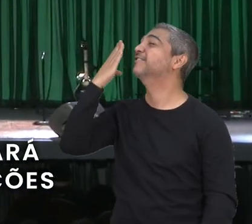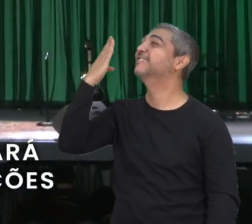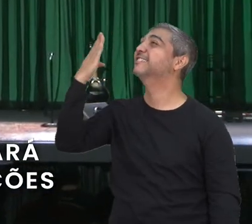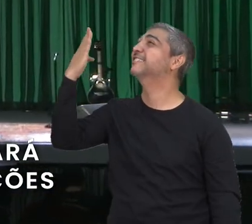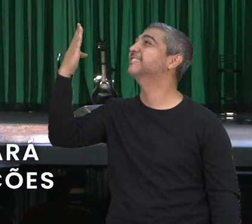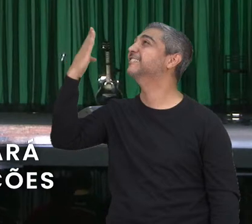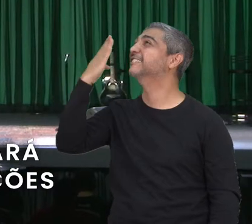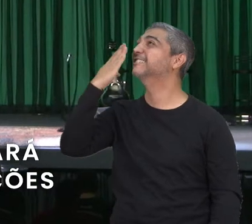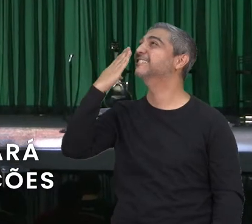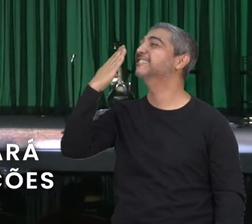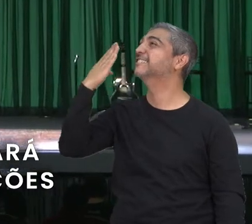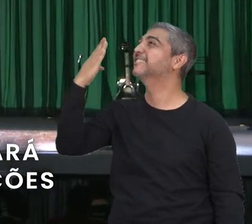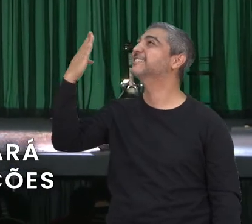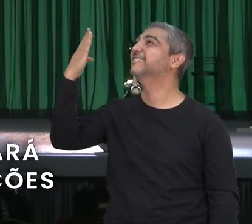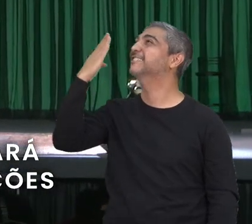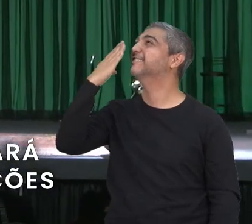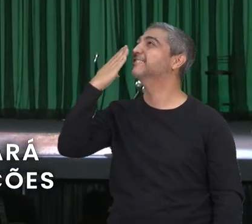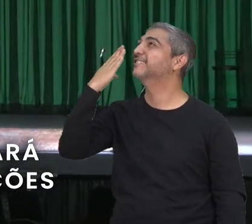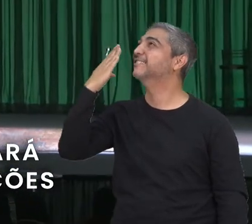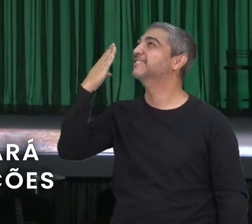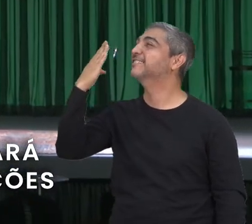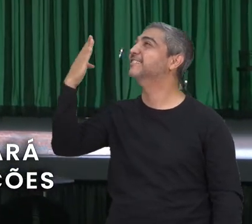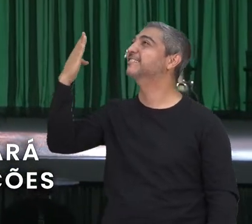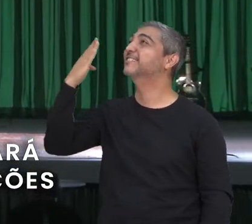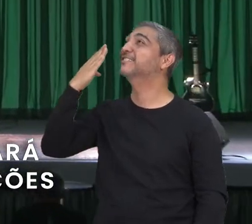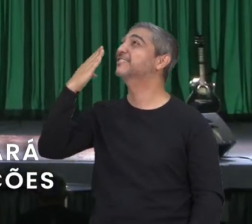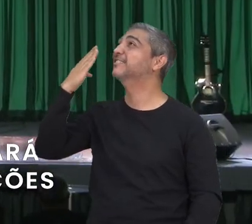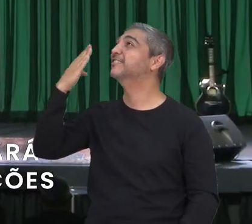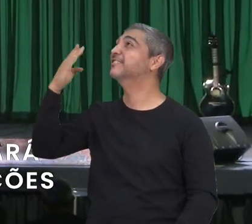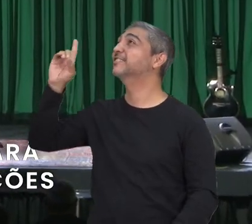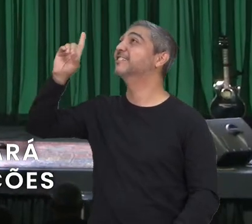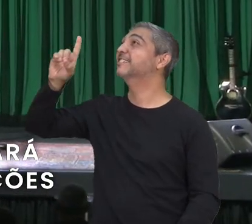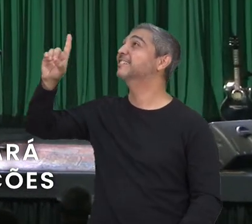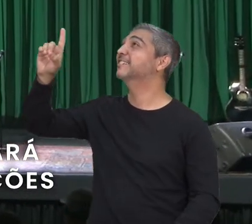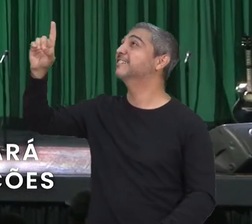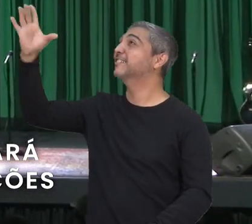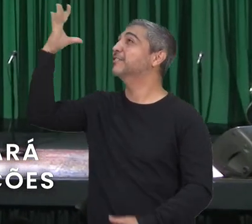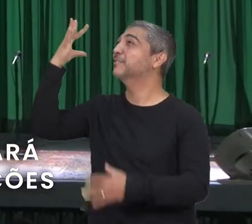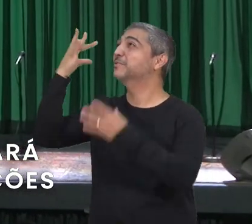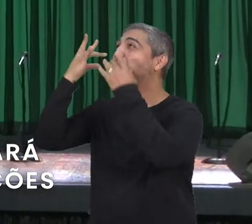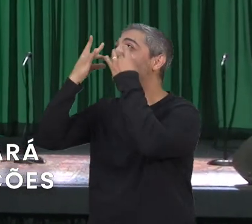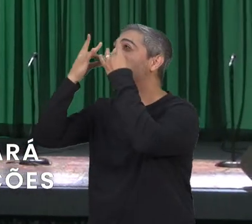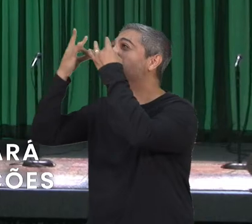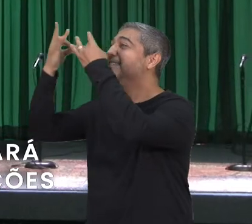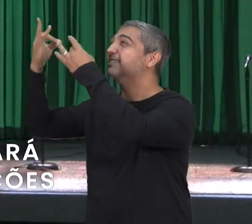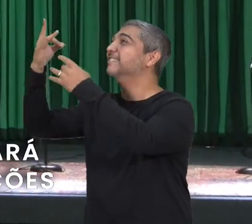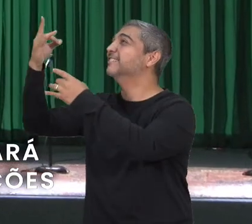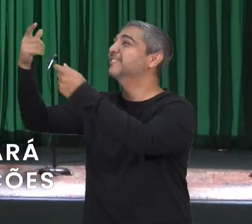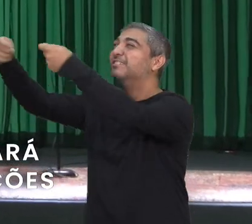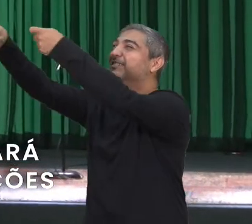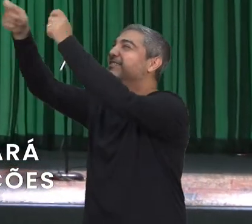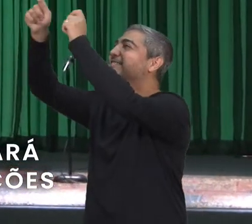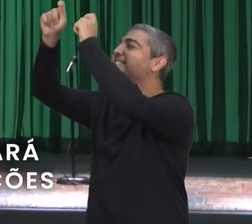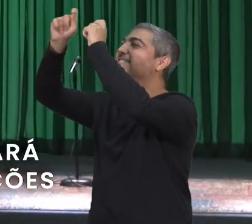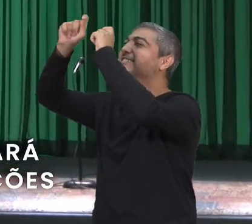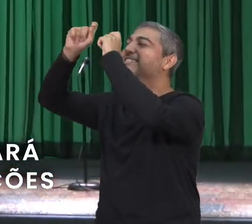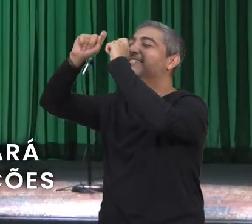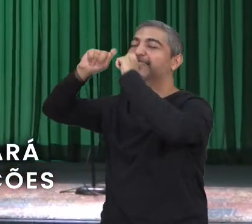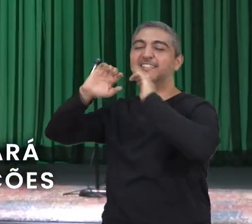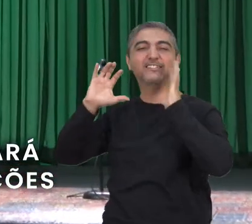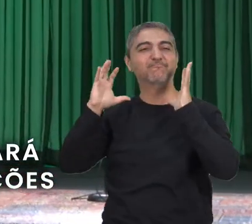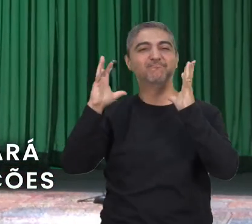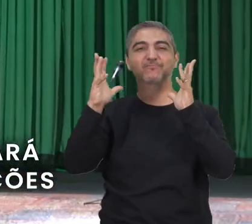pediremos então e tudo nos dará para